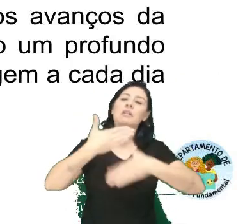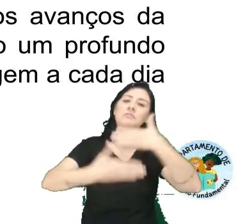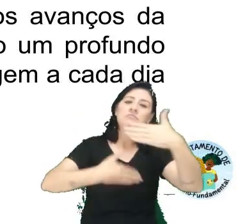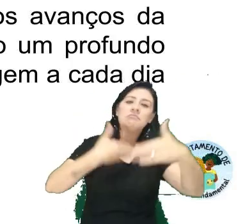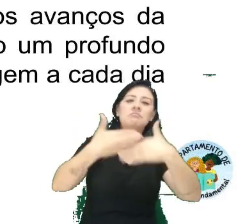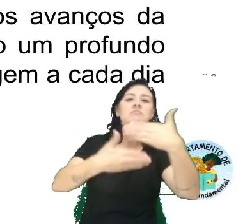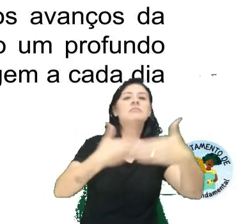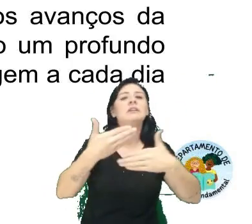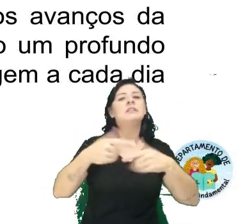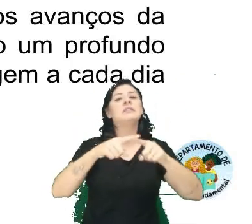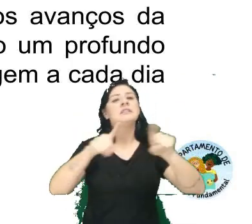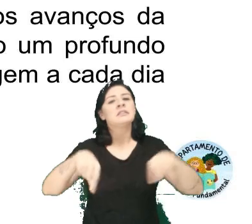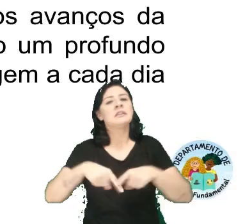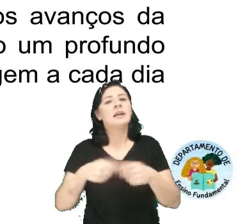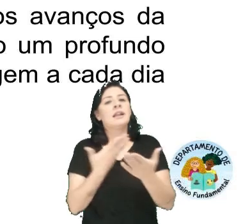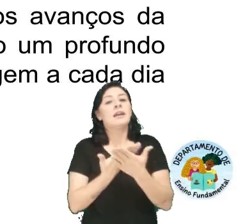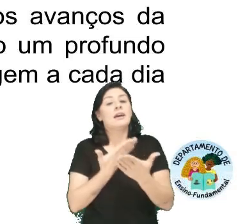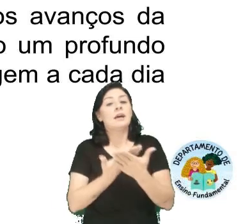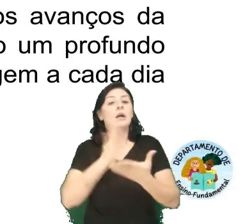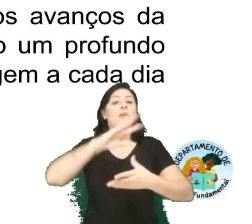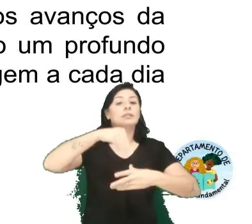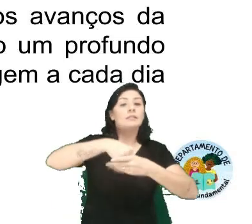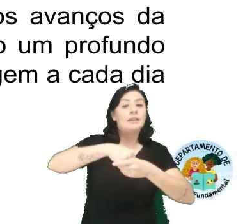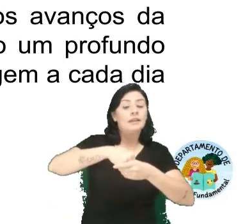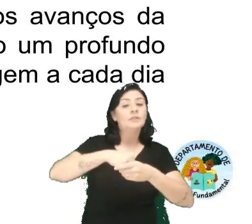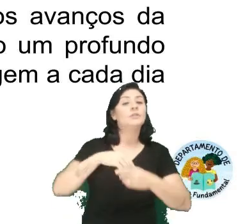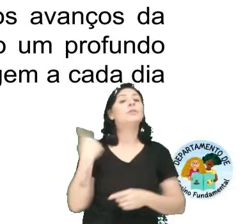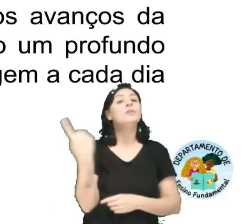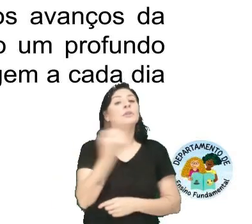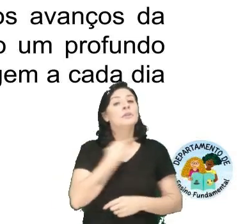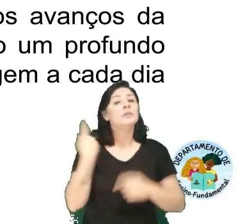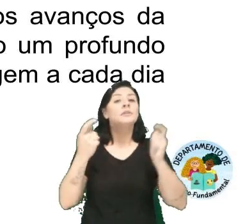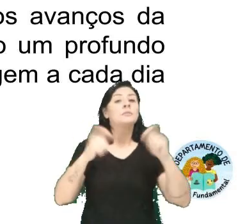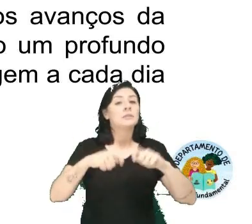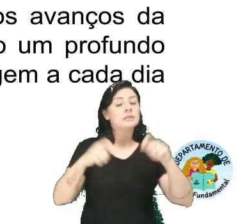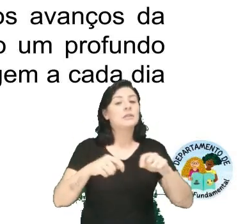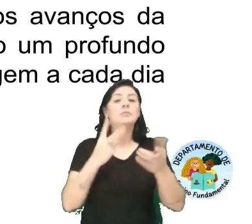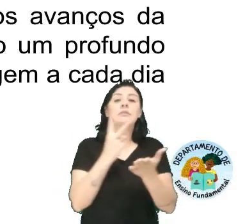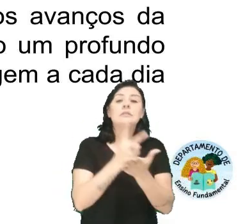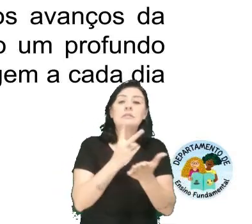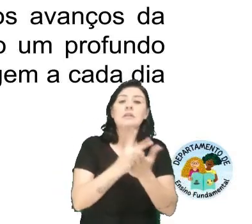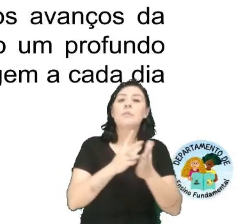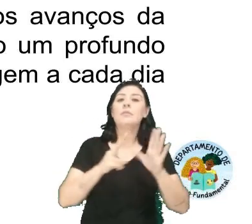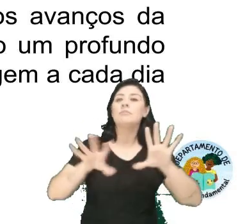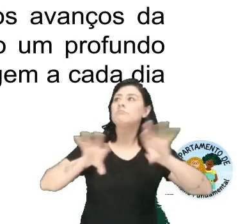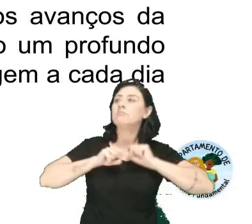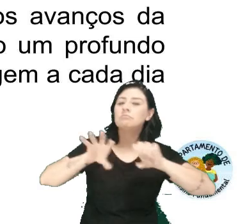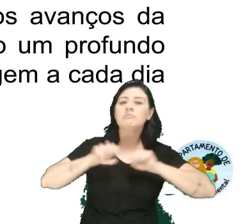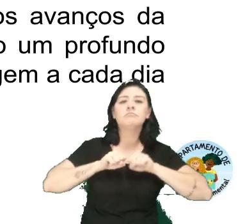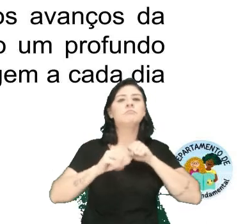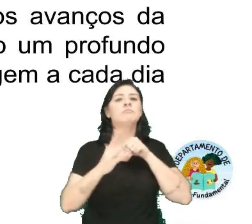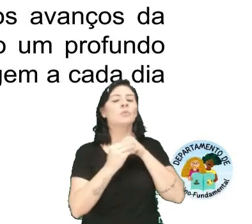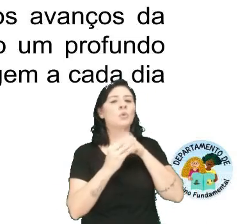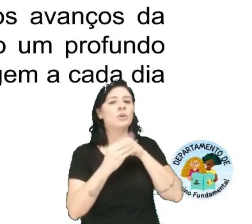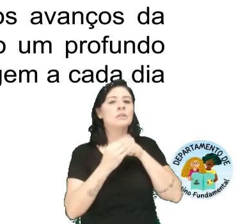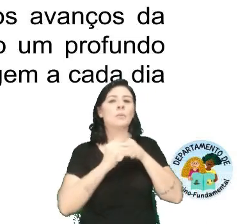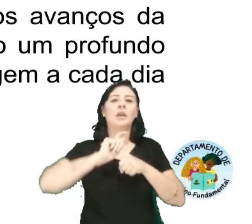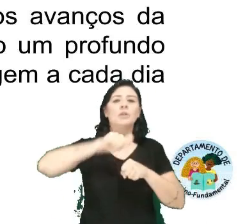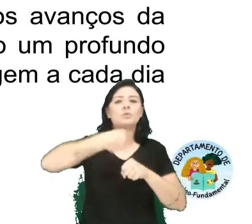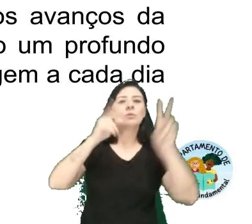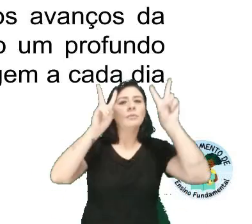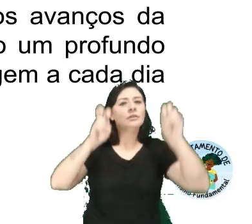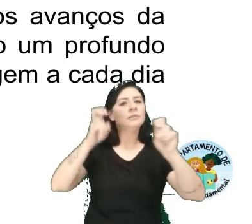desempenho, né, em sala de aula, nós temos que estar sempre em constante apropriação desses avanços da